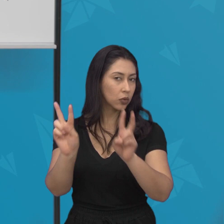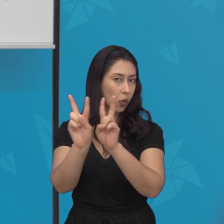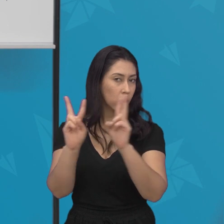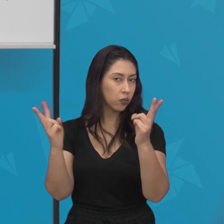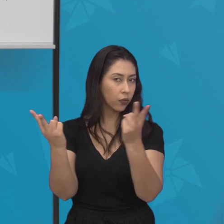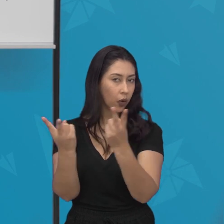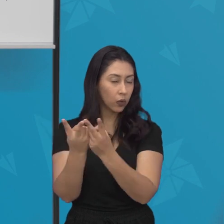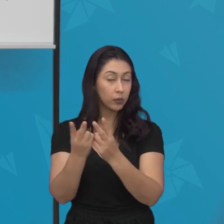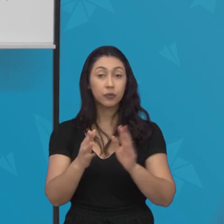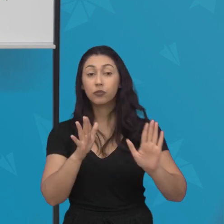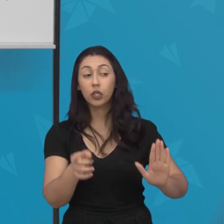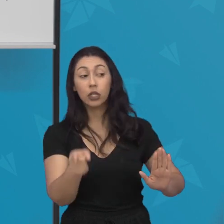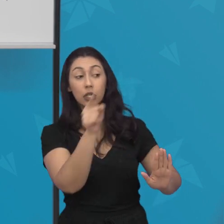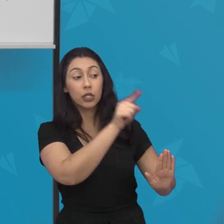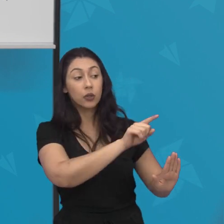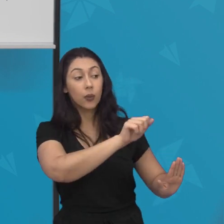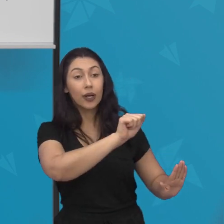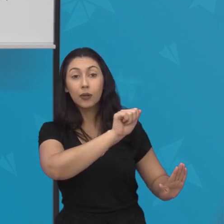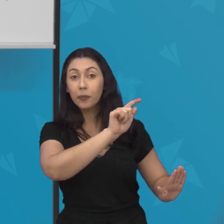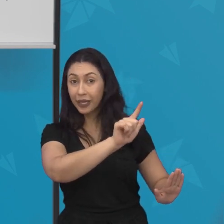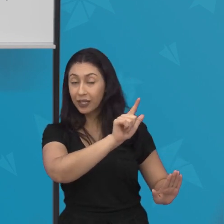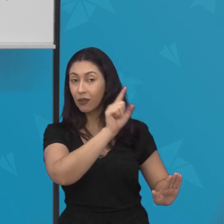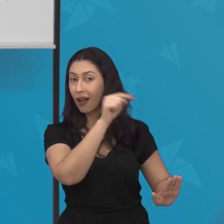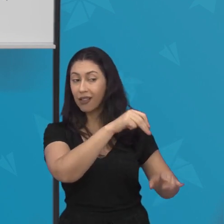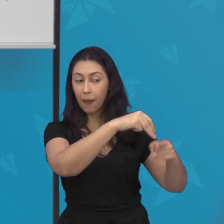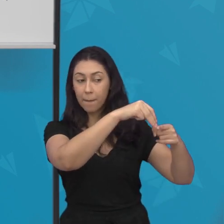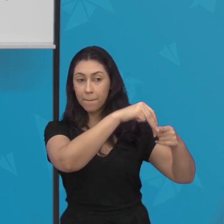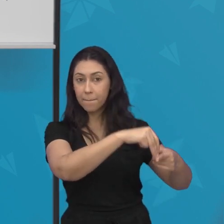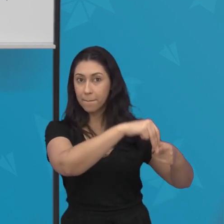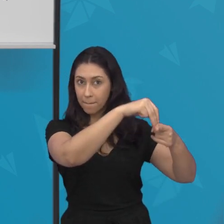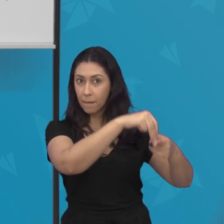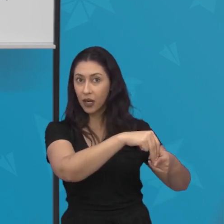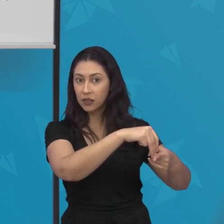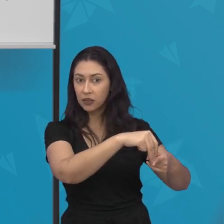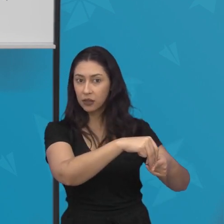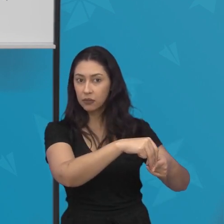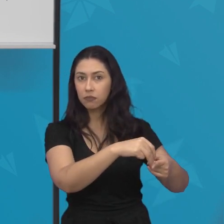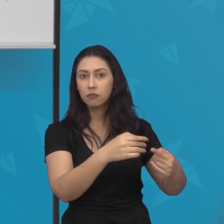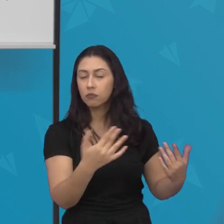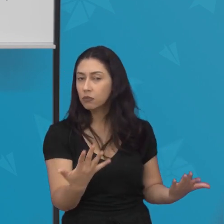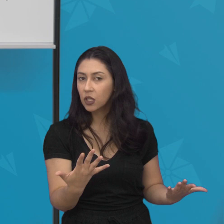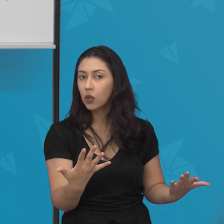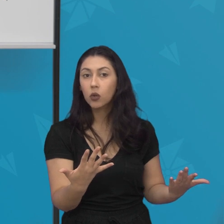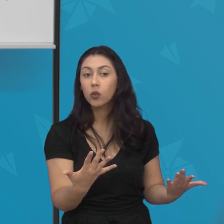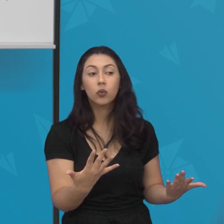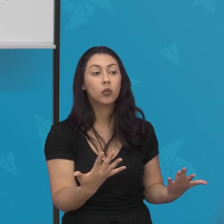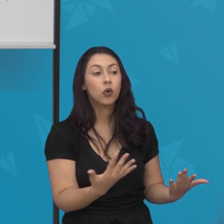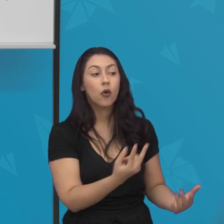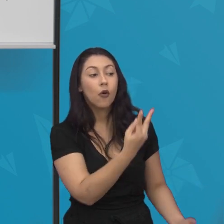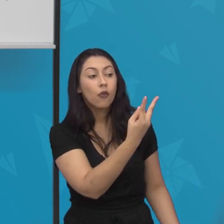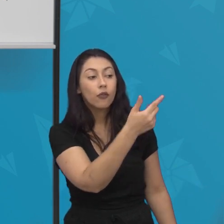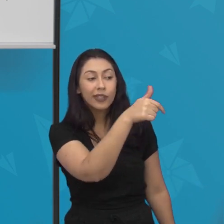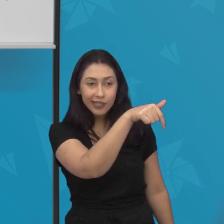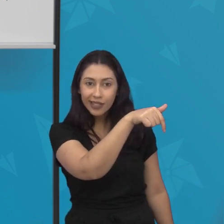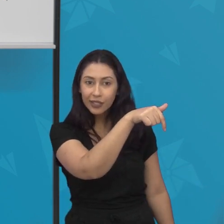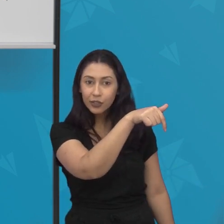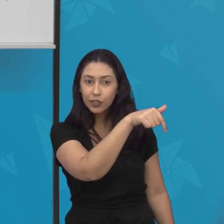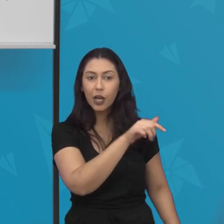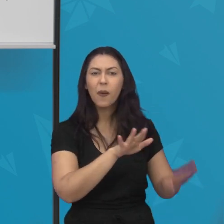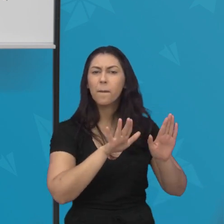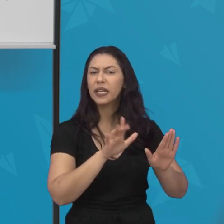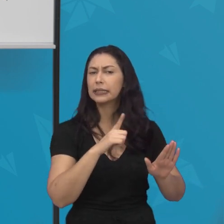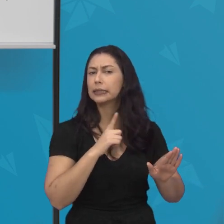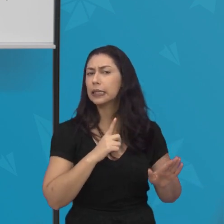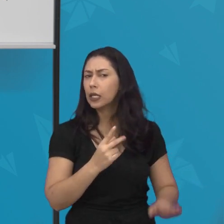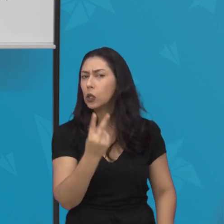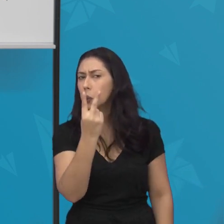hidrogênio. Já no caso do alumínio, ele está em massa. Então a gente vai trabalhar ali com o número de massa dele que é igual a 27. Daí temos